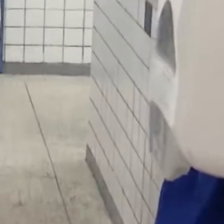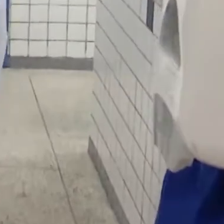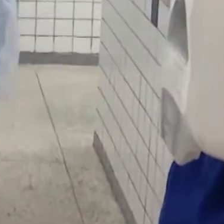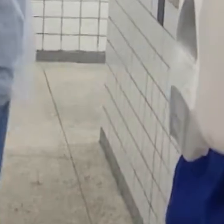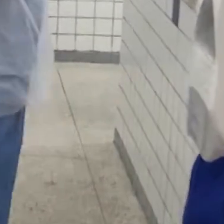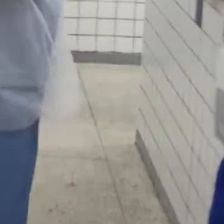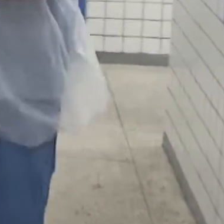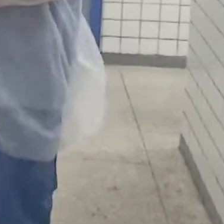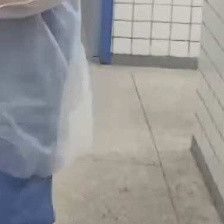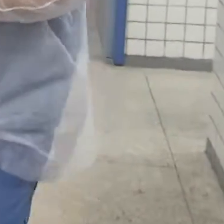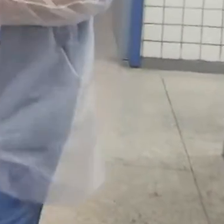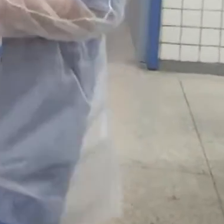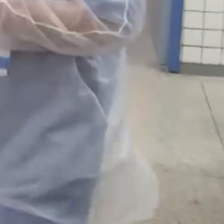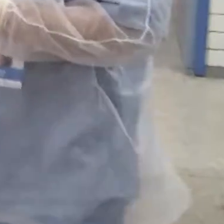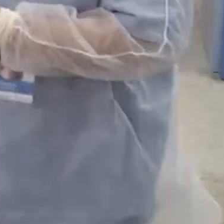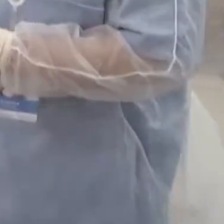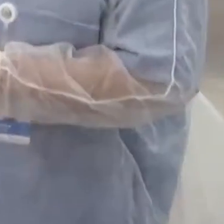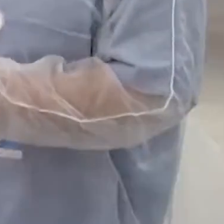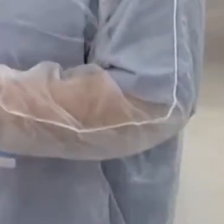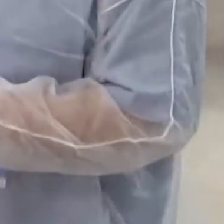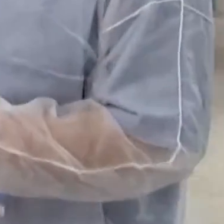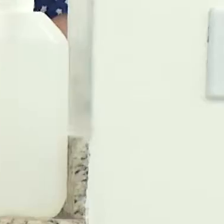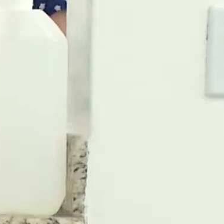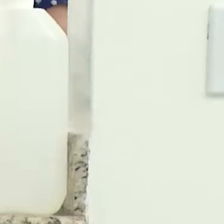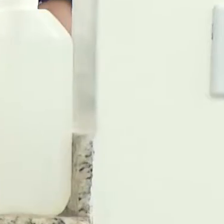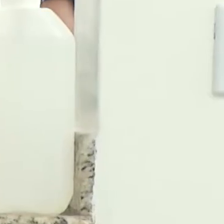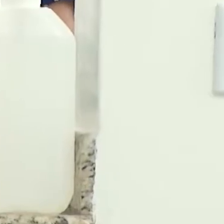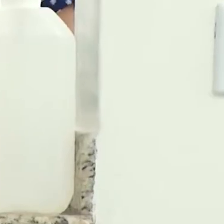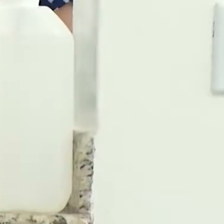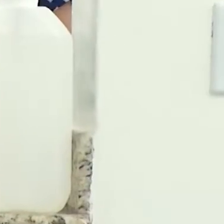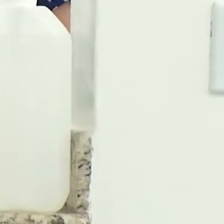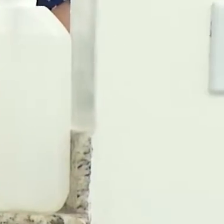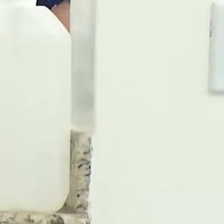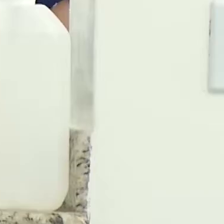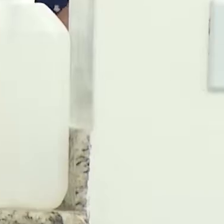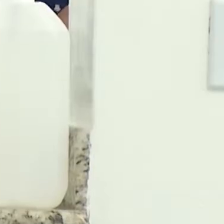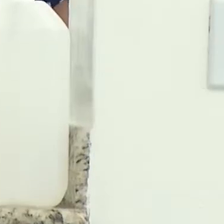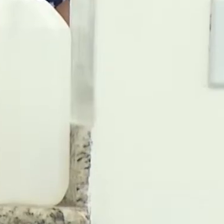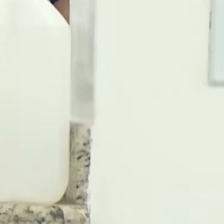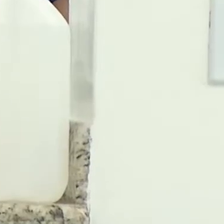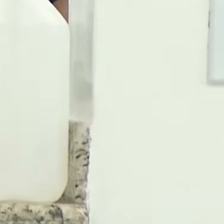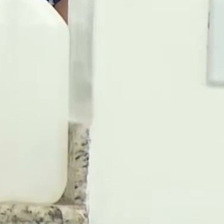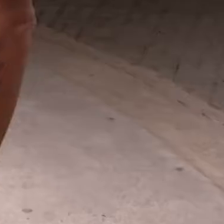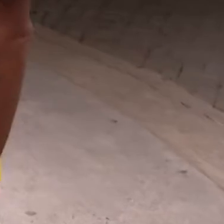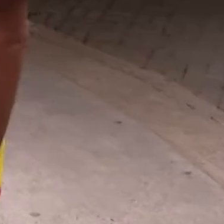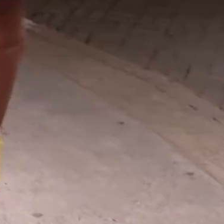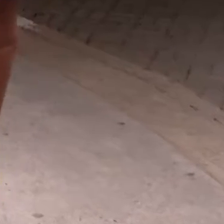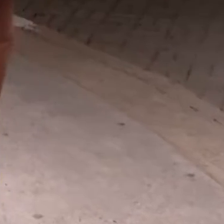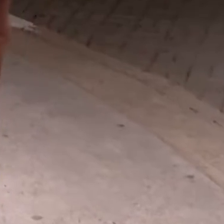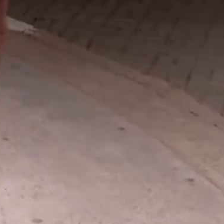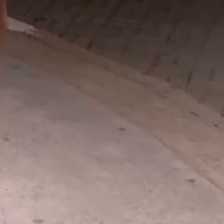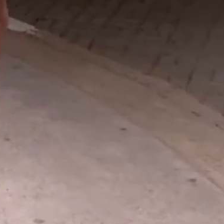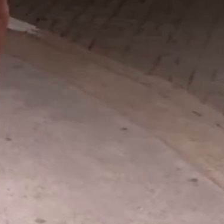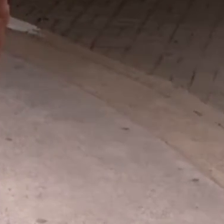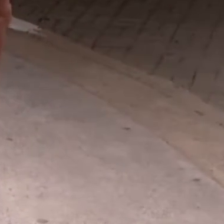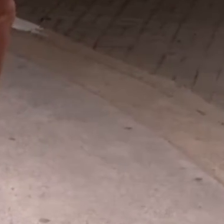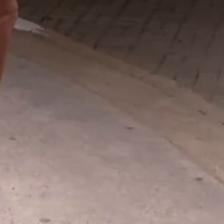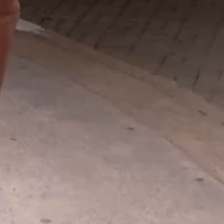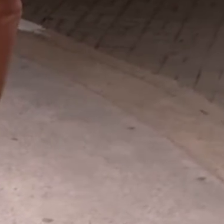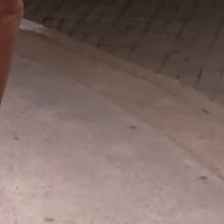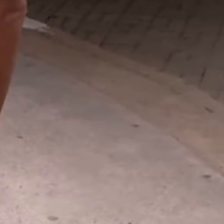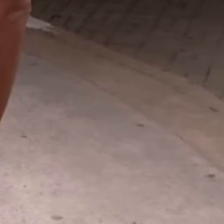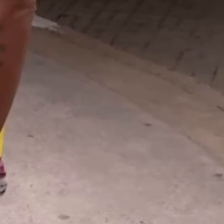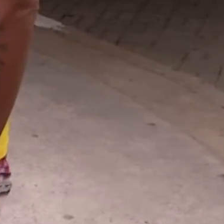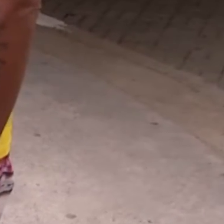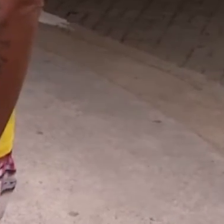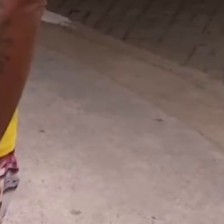do Dia do Profissional da Saúde de São José dos Campos, o poder público poderá promover campanhas, ações dirigidas e